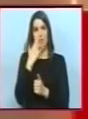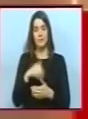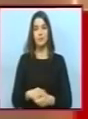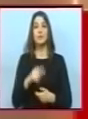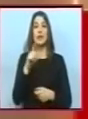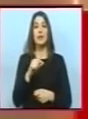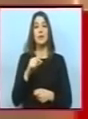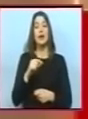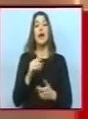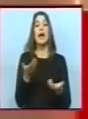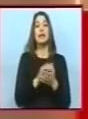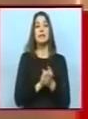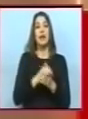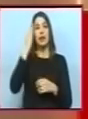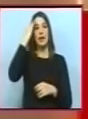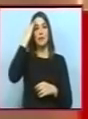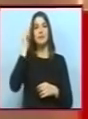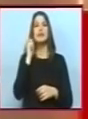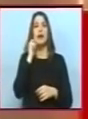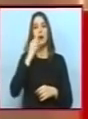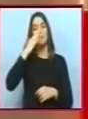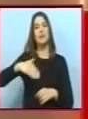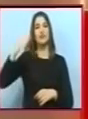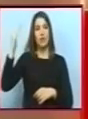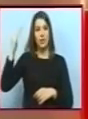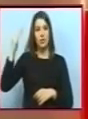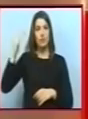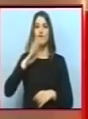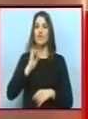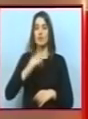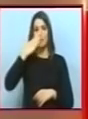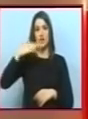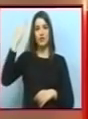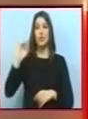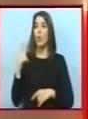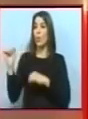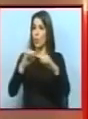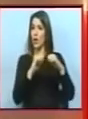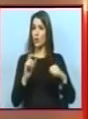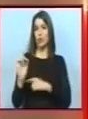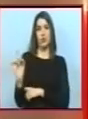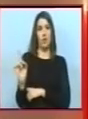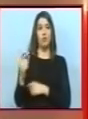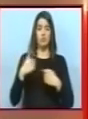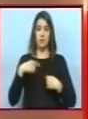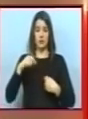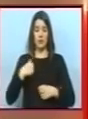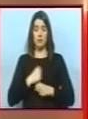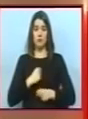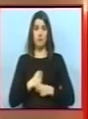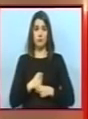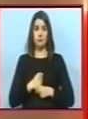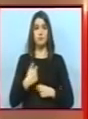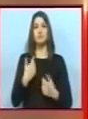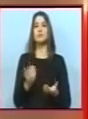cabeça de casal, que é o mais velho, como decorre da lei, ou a pessoa que por acordo for designada por todos, tem funções. E, portanto, uma das funções do